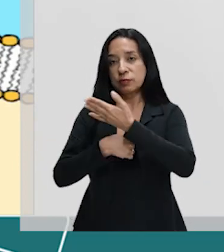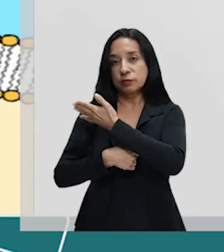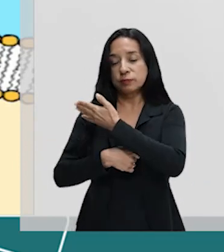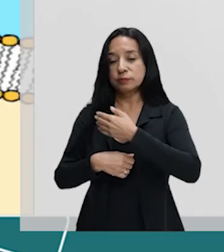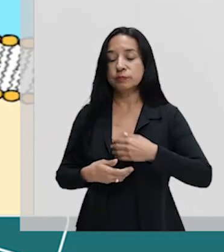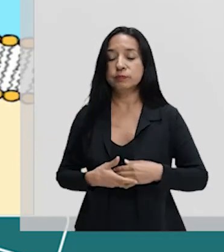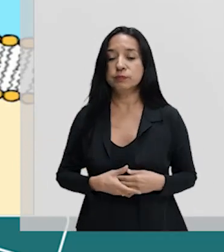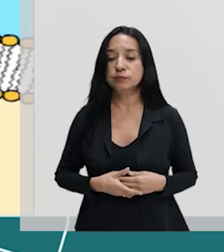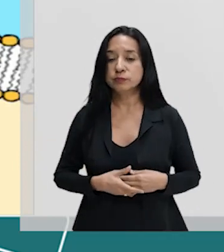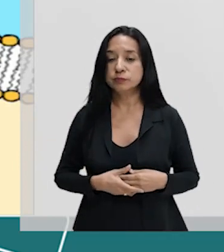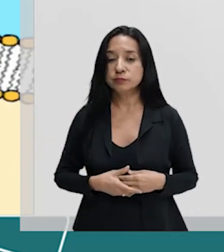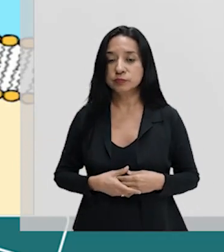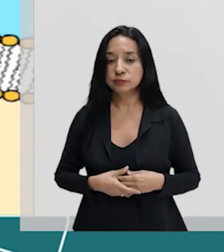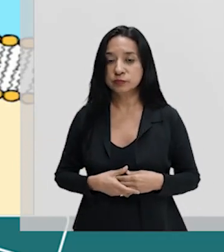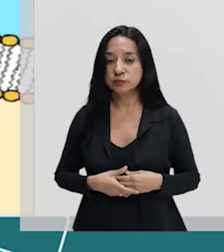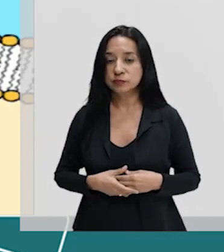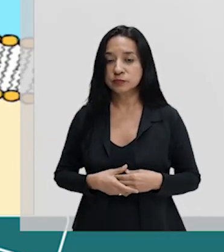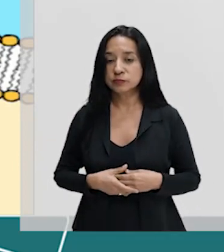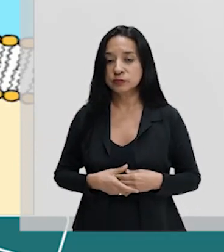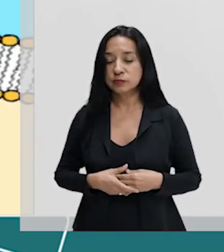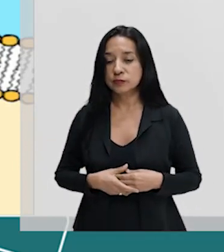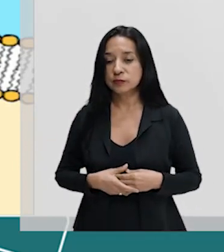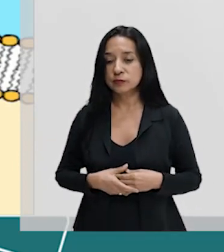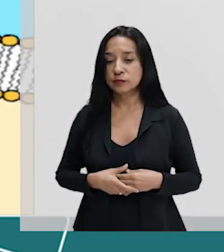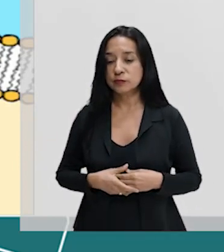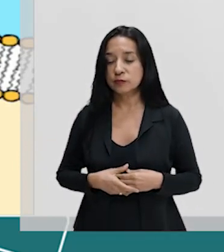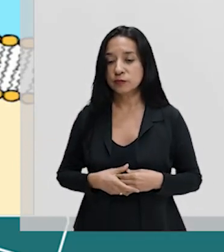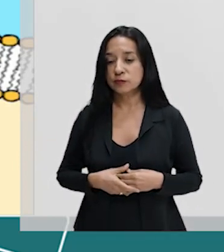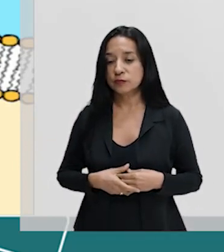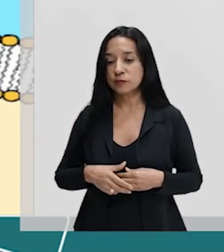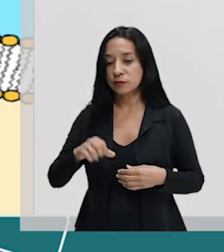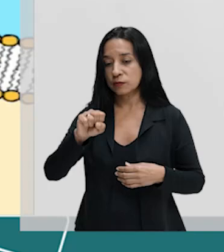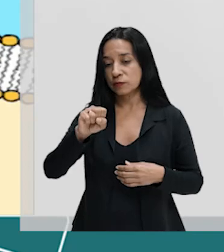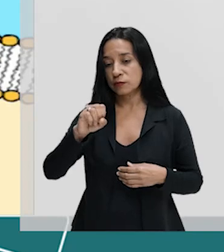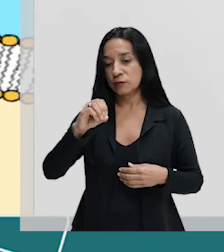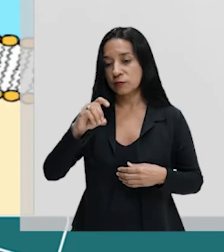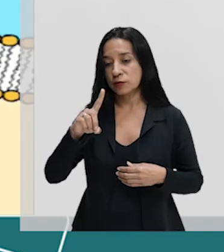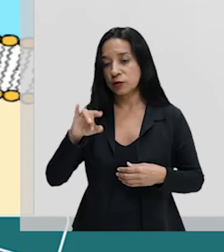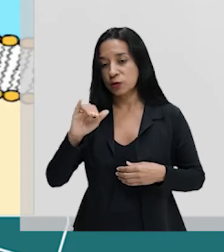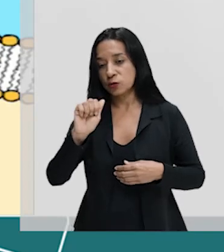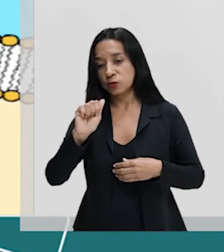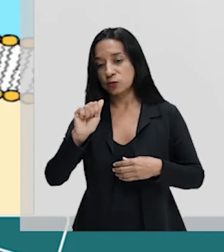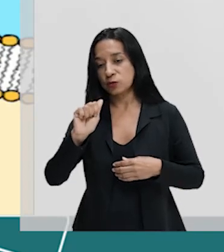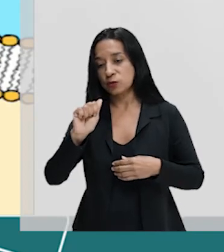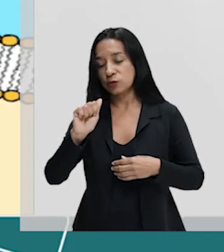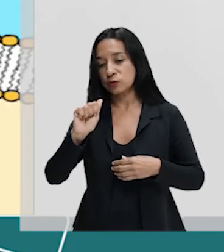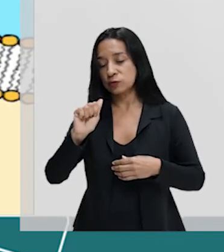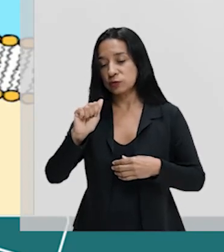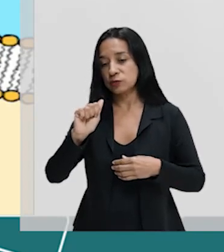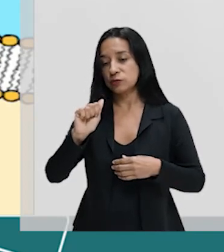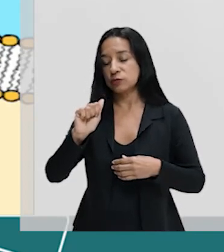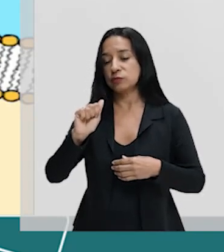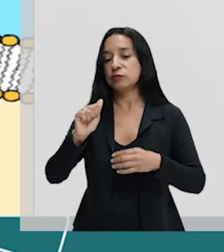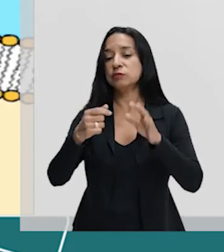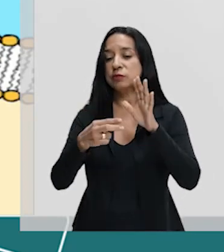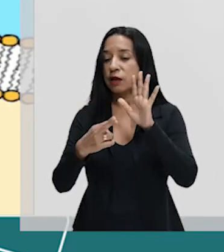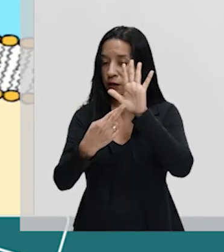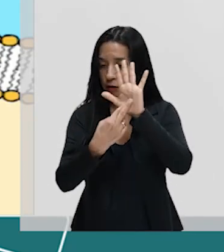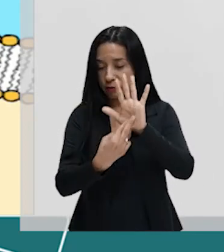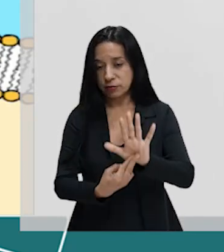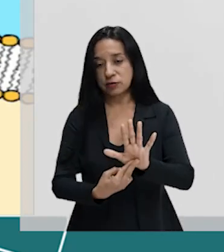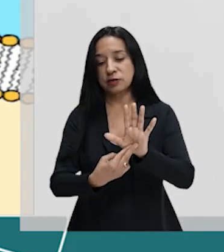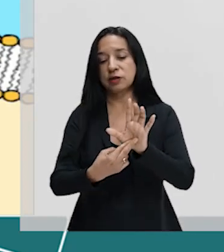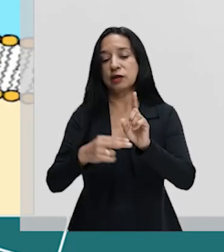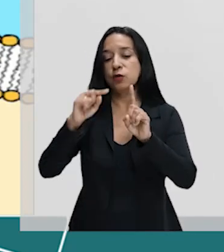potássio. O sódio, ele está sendo representado pelas bolinhas aí, a bolinha amarela, né? E